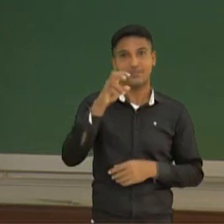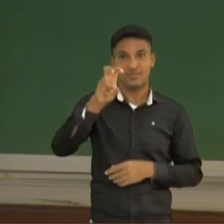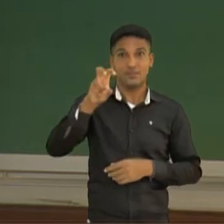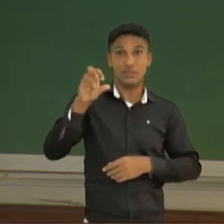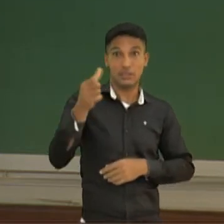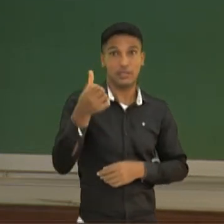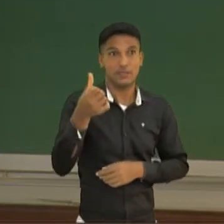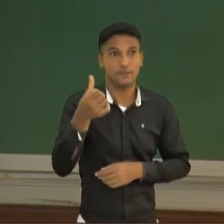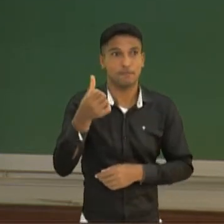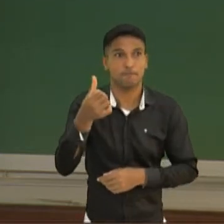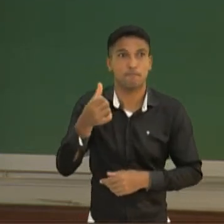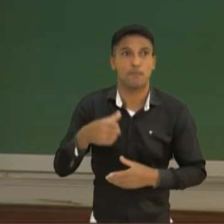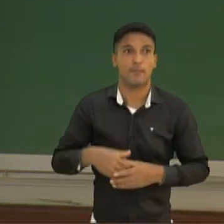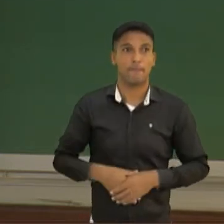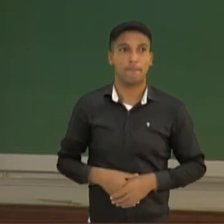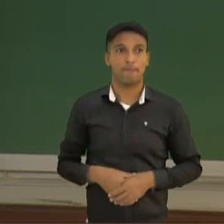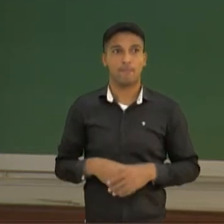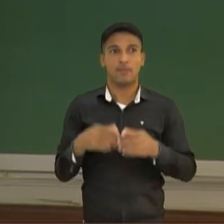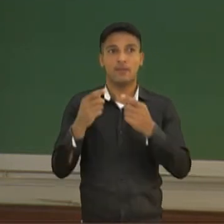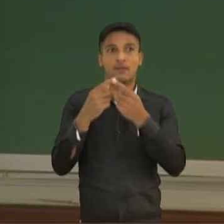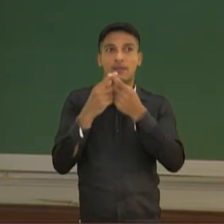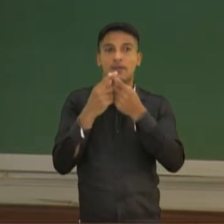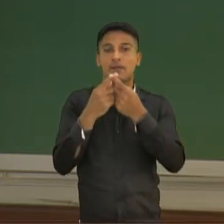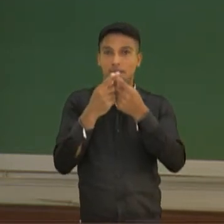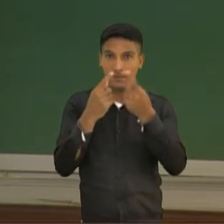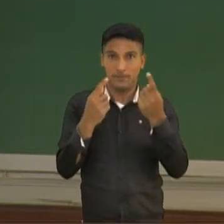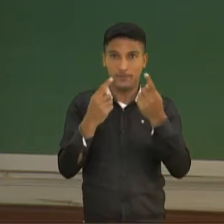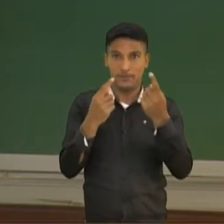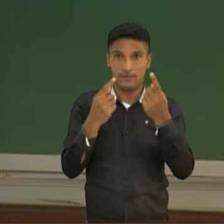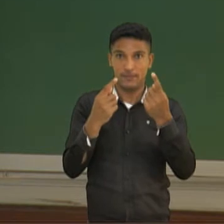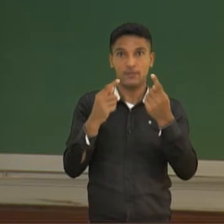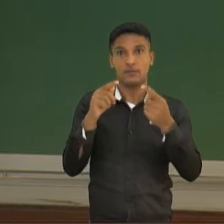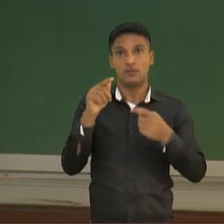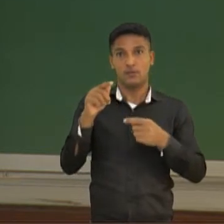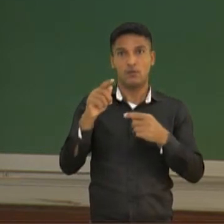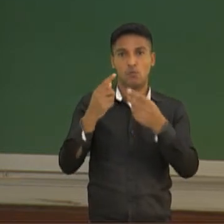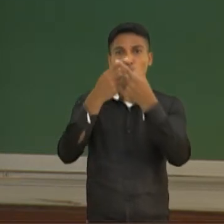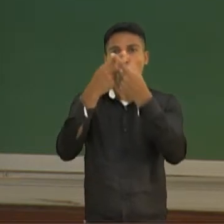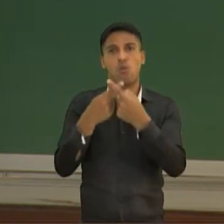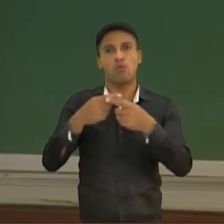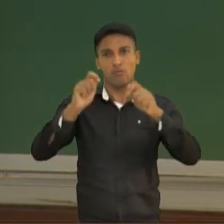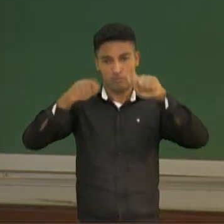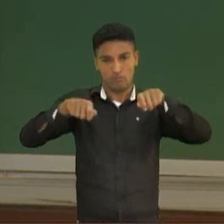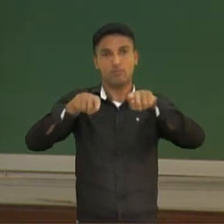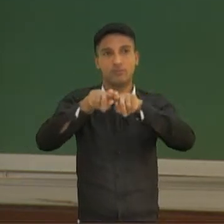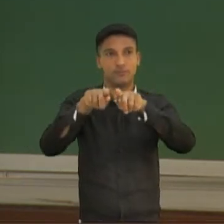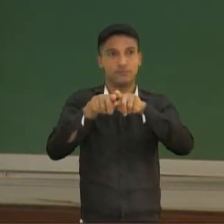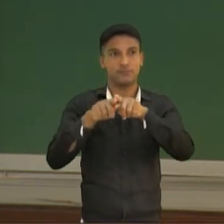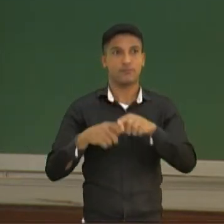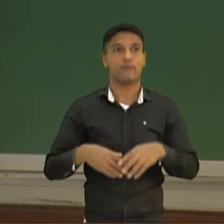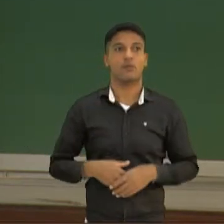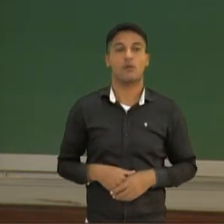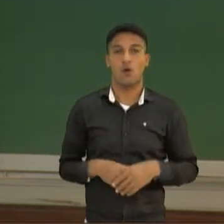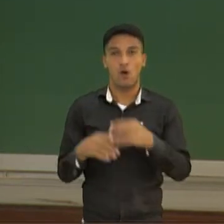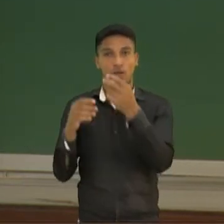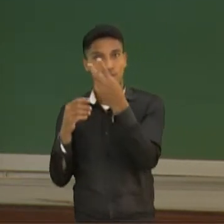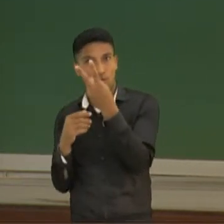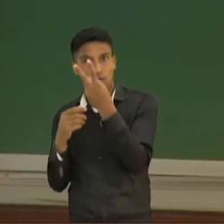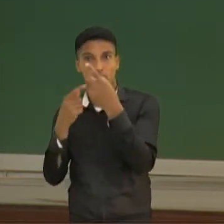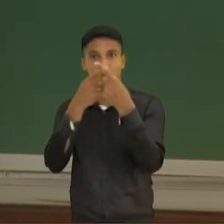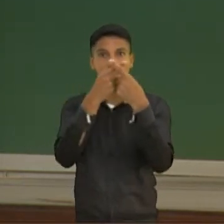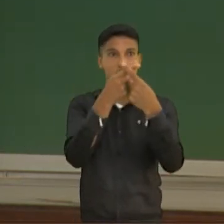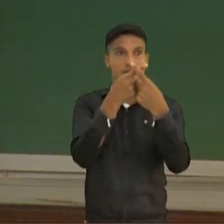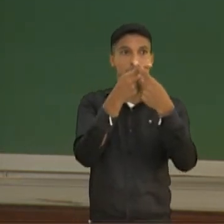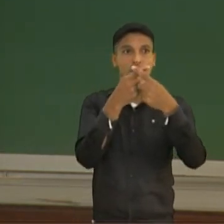Professora, mas eu não fiz assim, eu fiz montando a conta da multiplicação. Dá certo? Claro que dá, olha lá. 2